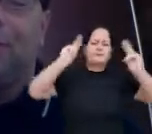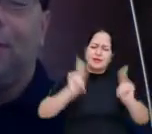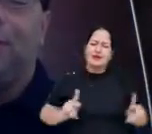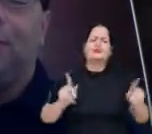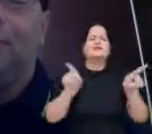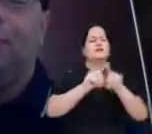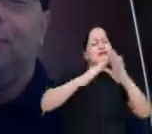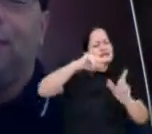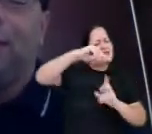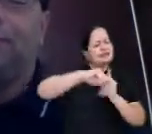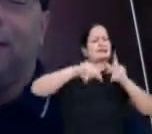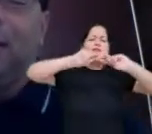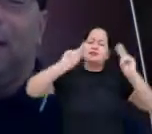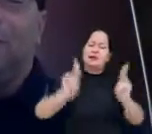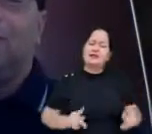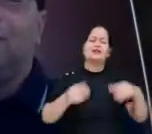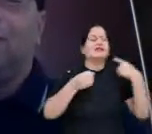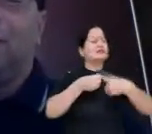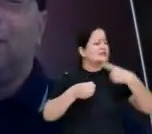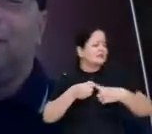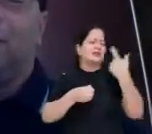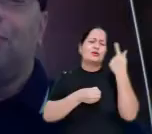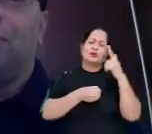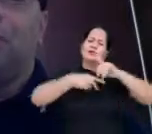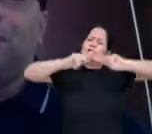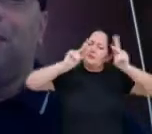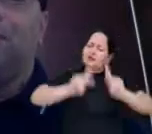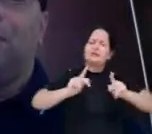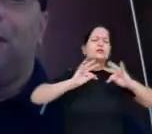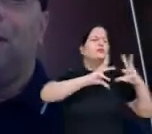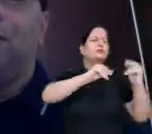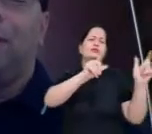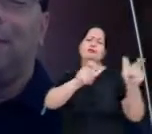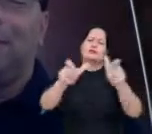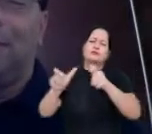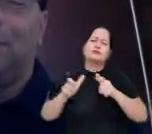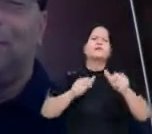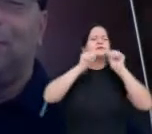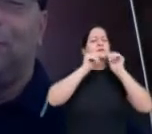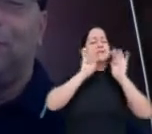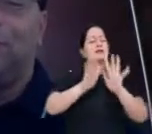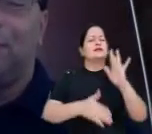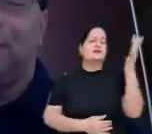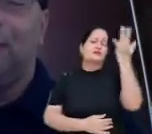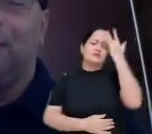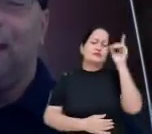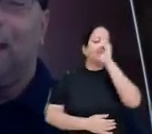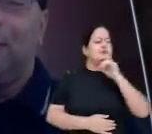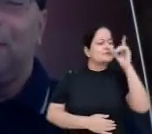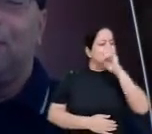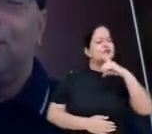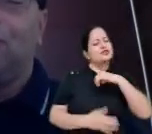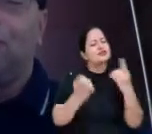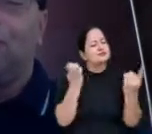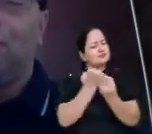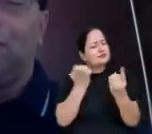em Goiânia e em todo lugar. Abençoa-nos, ó Deus. Abençoe a escola bíblica dominical amanhã cedo e os professores que darão.